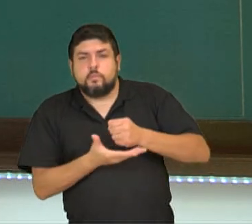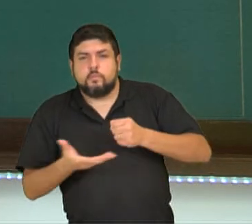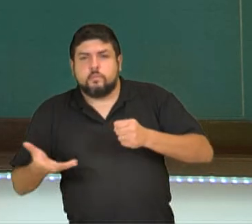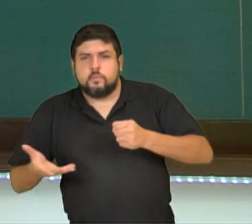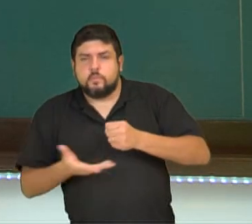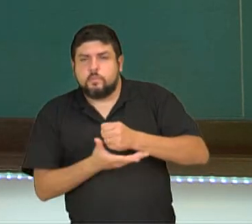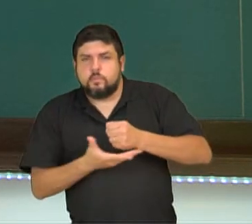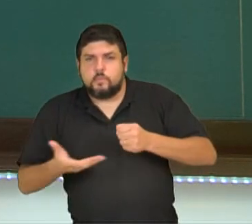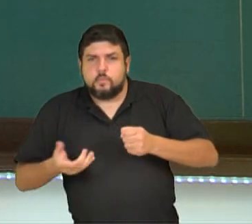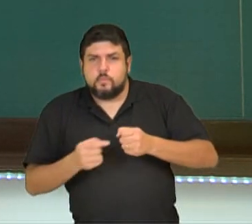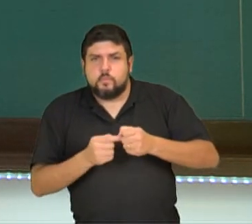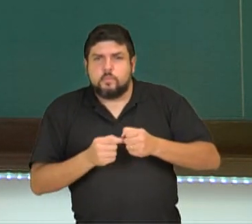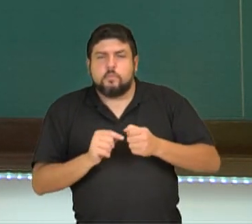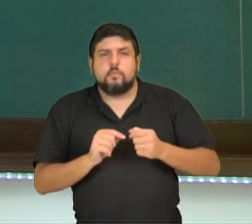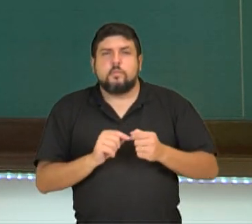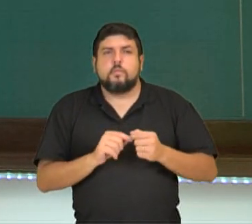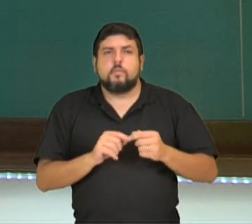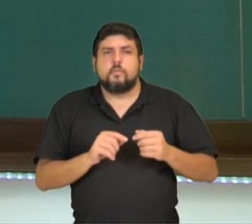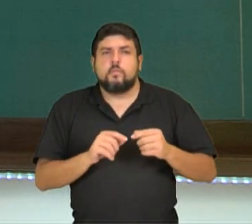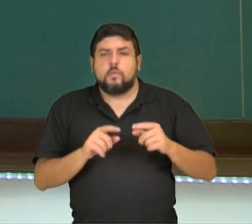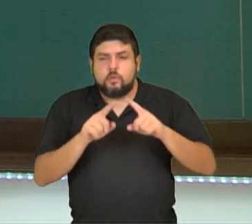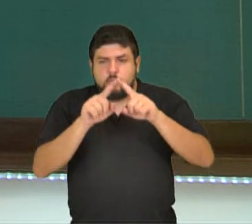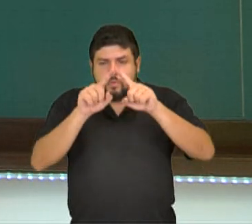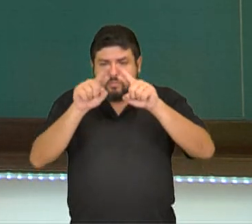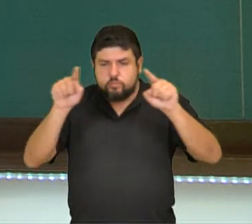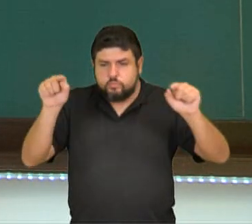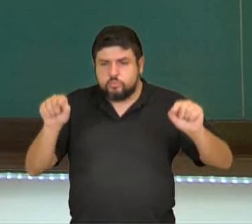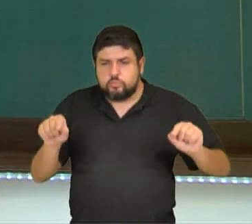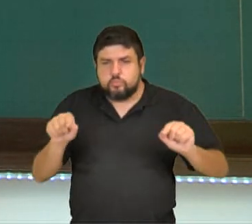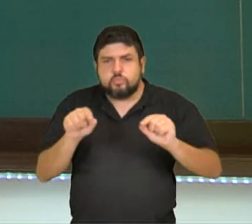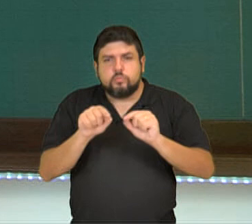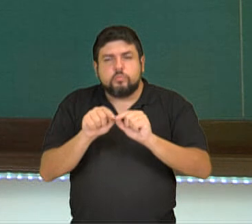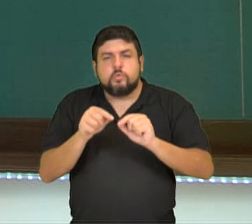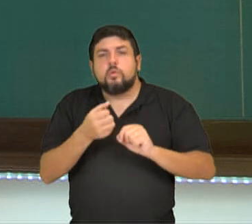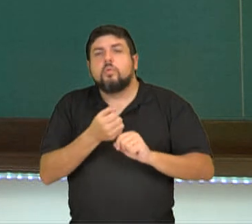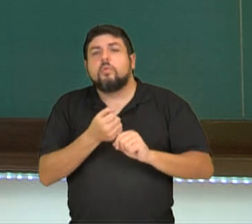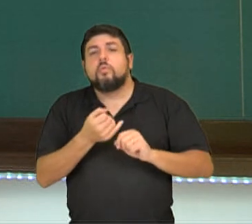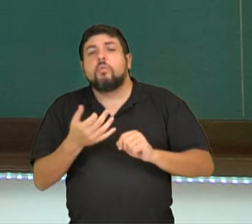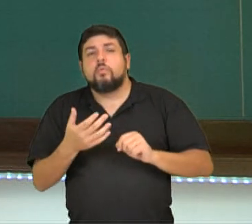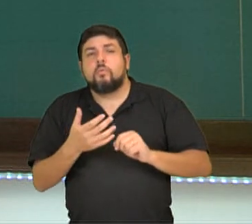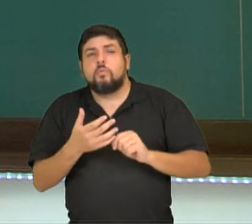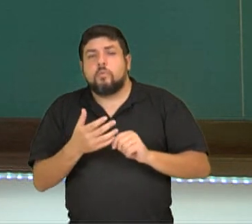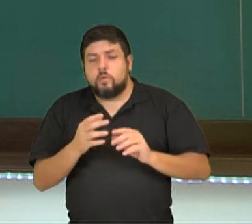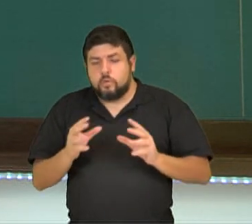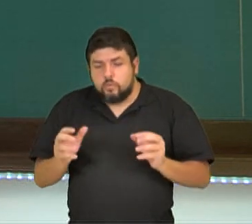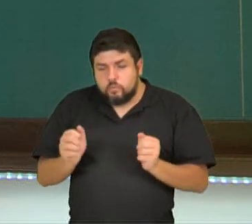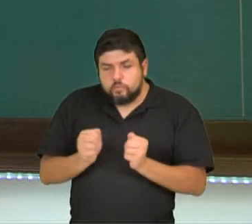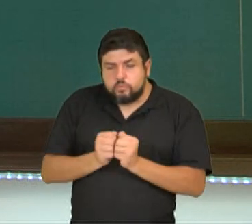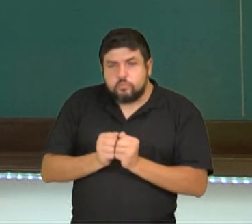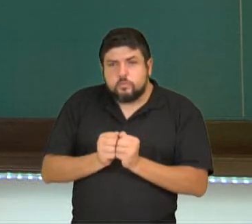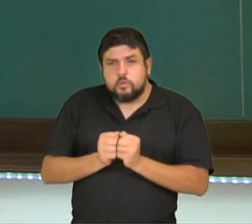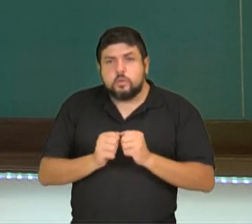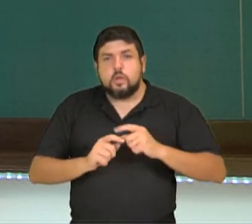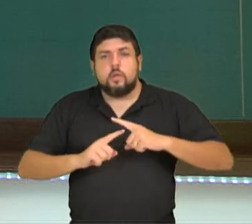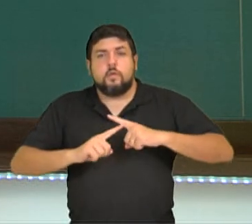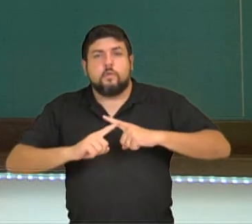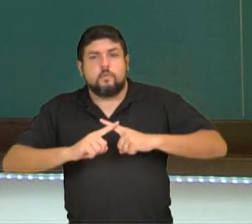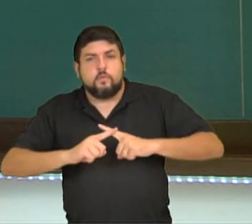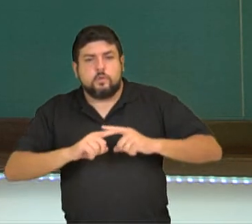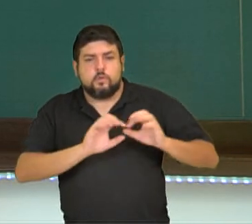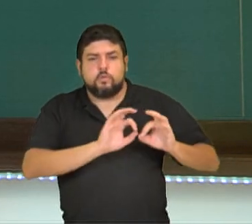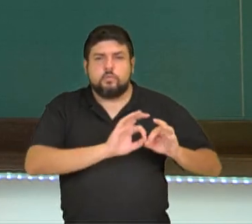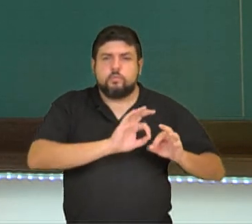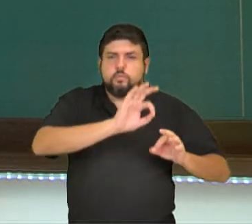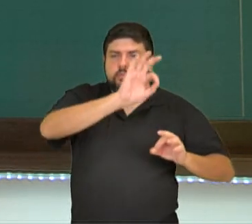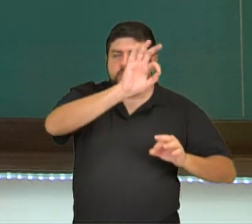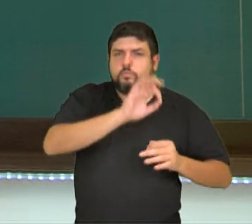da estrutura inteira, tá bom? Desse retângulo grande inteiro, juntando esses dois pedaços e multiplicando pela